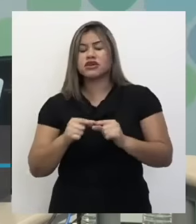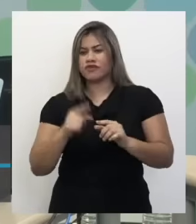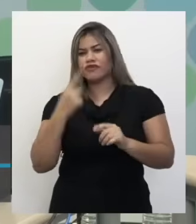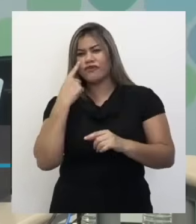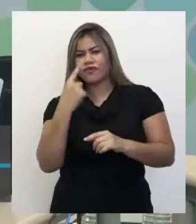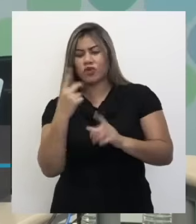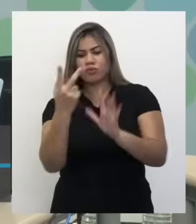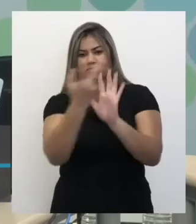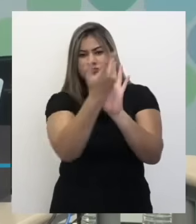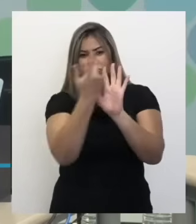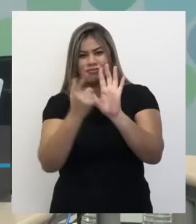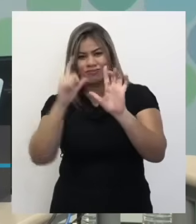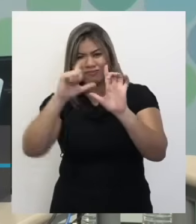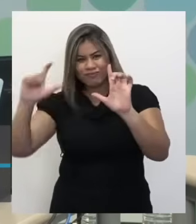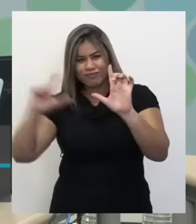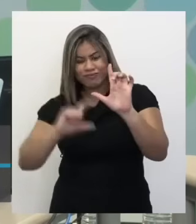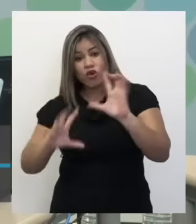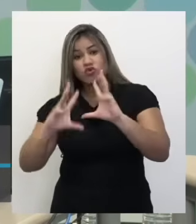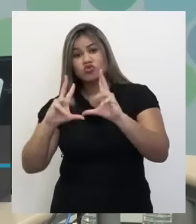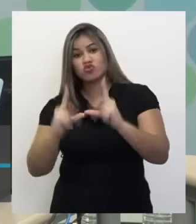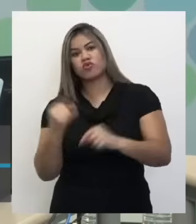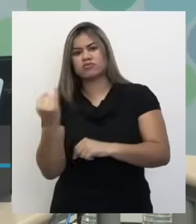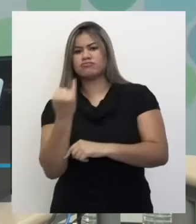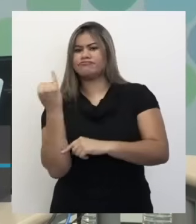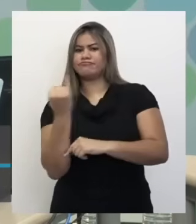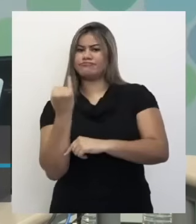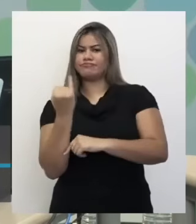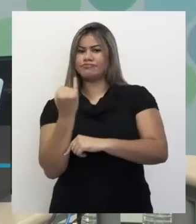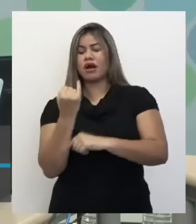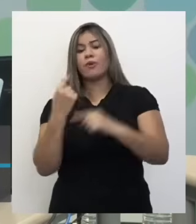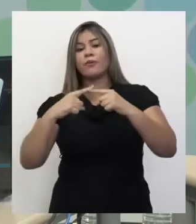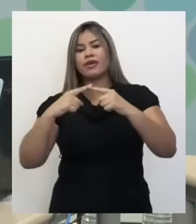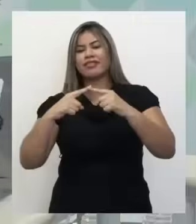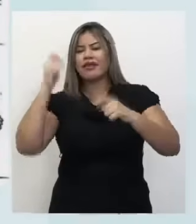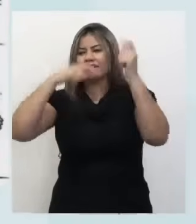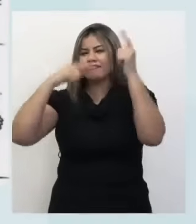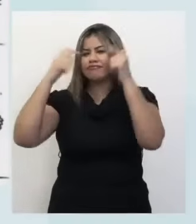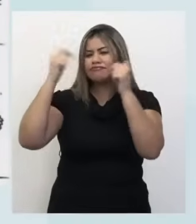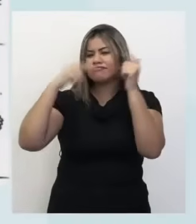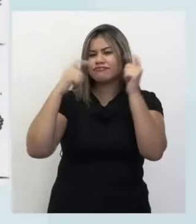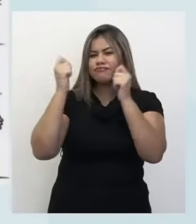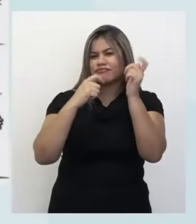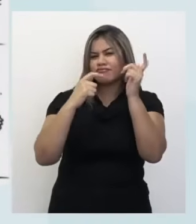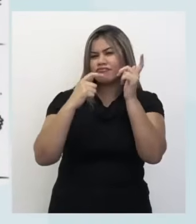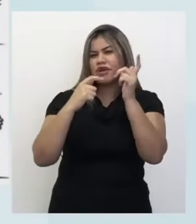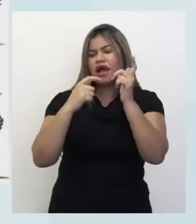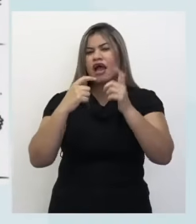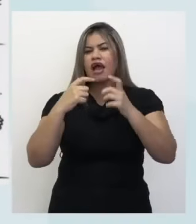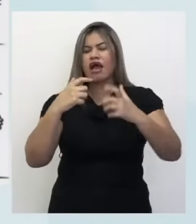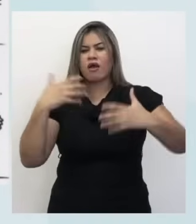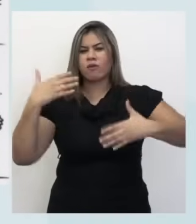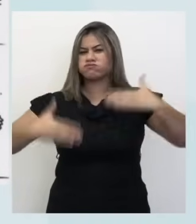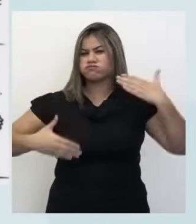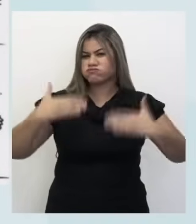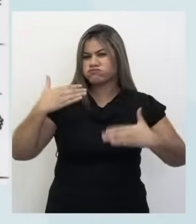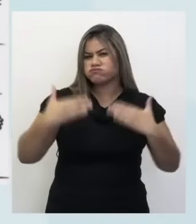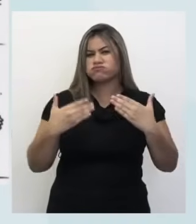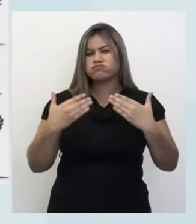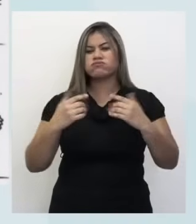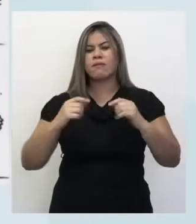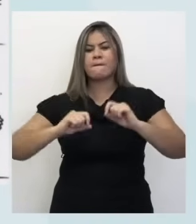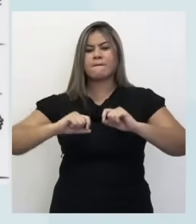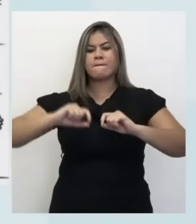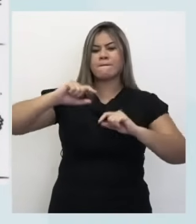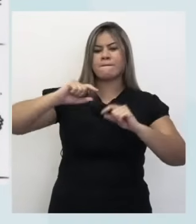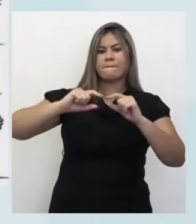importa. Então, tem a questão visual, a cara deles, a característica dos elementos, se está maior,